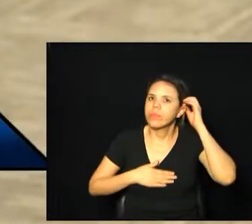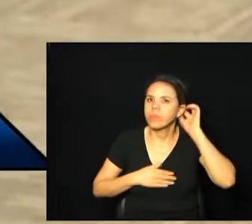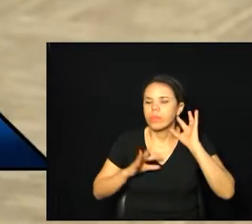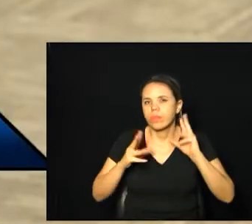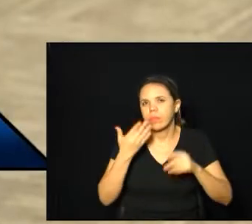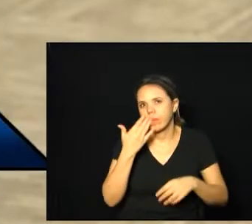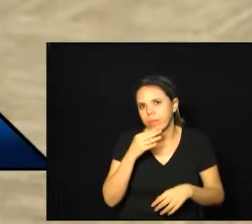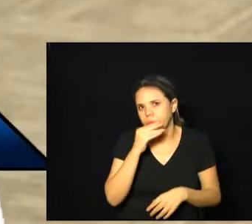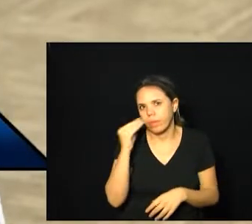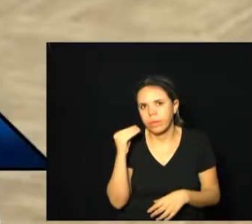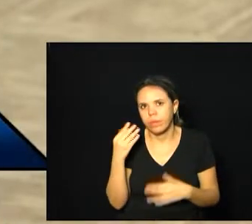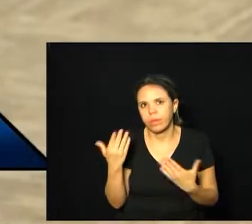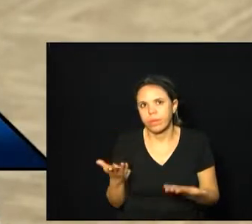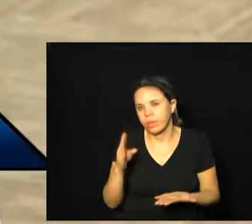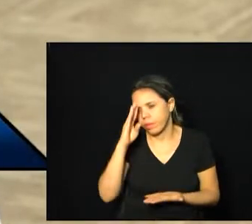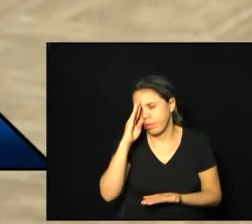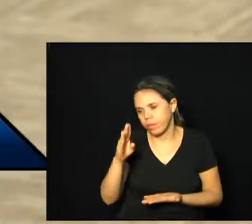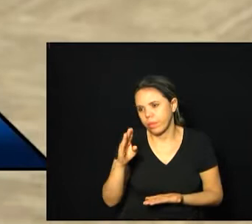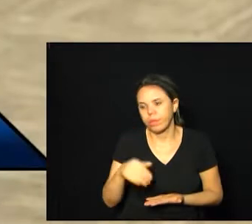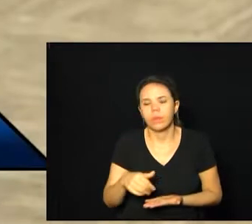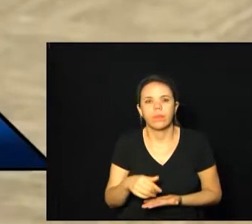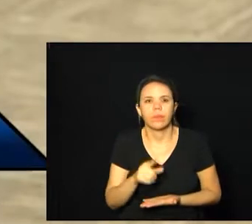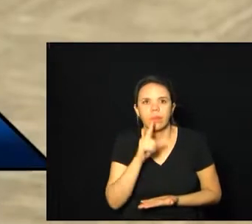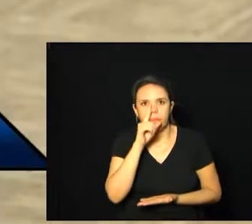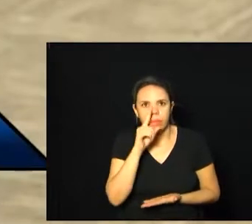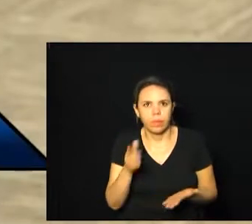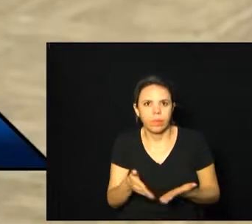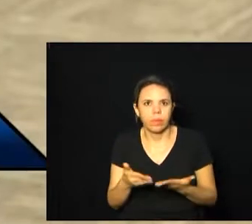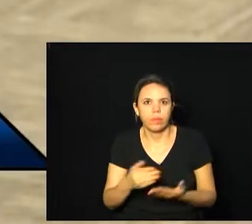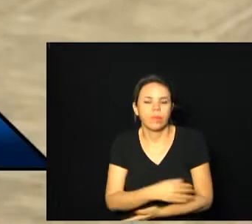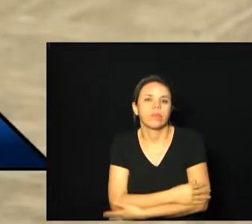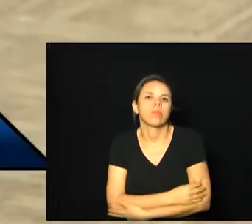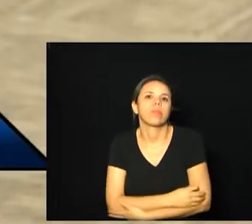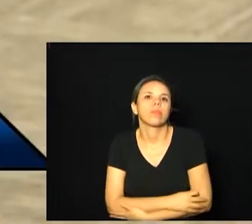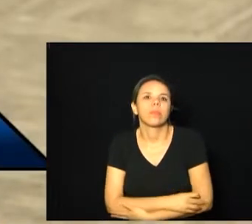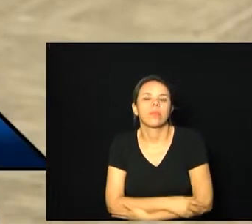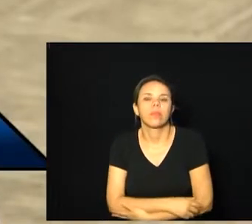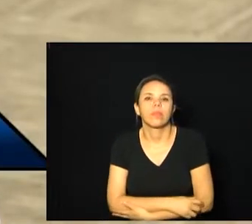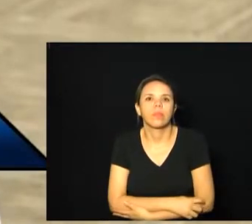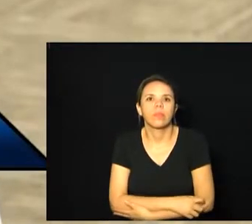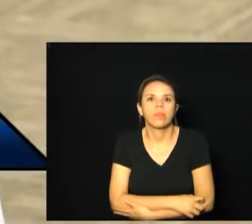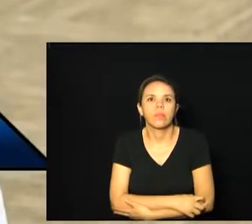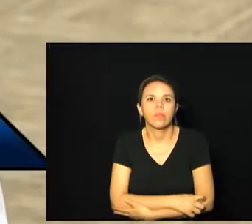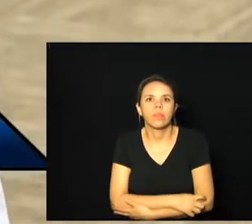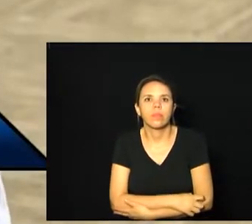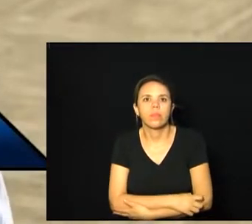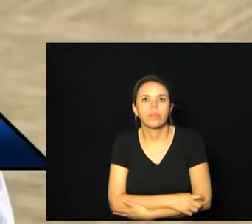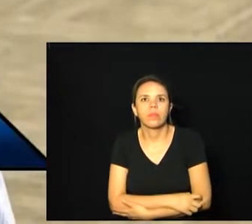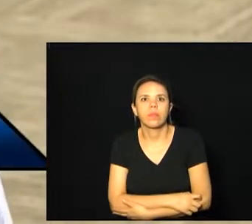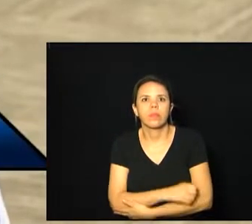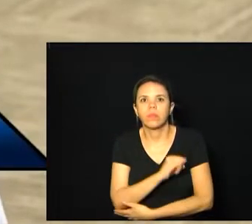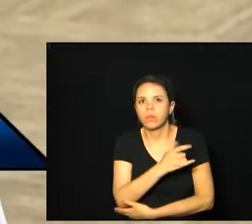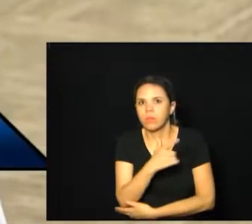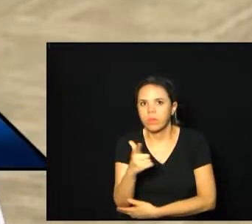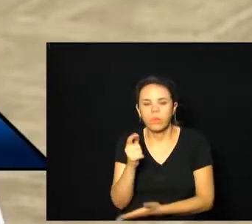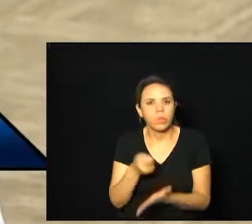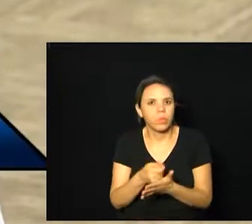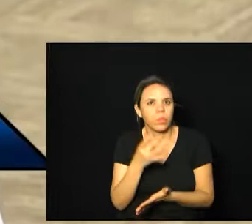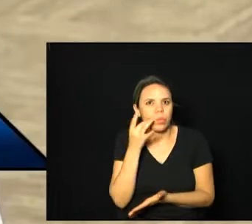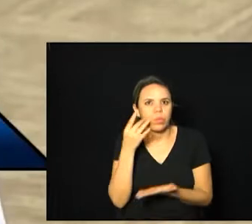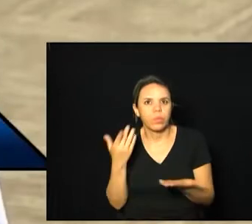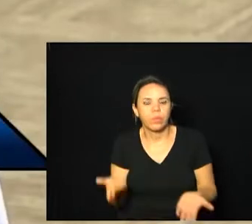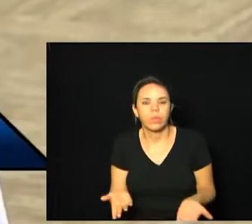criança e adolescente, principalmente em risco e vulnerabilidade. Só que sem a presença